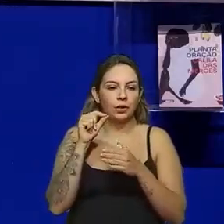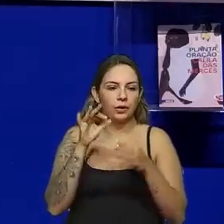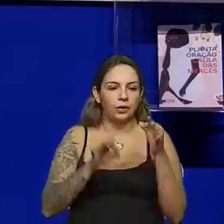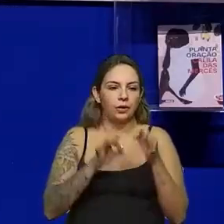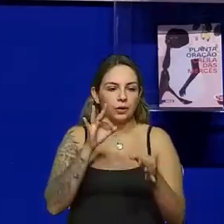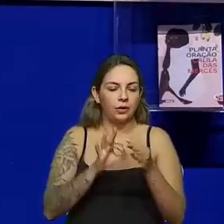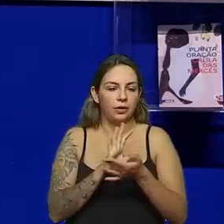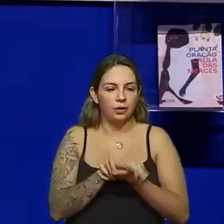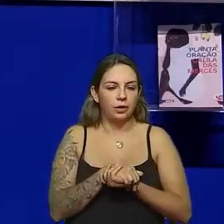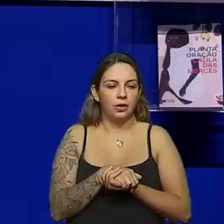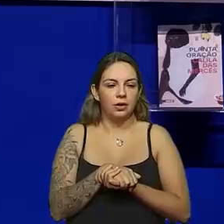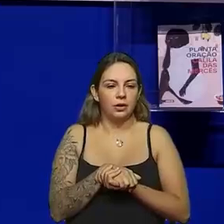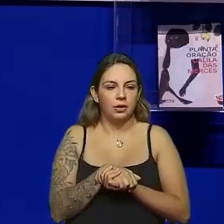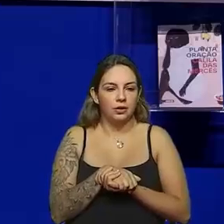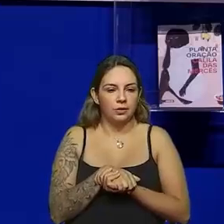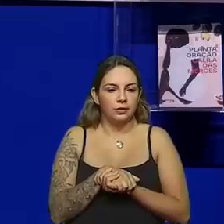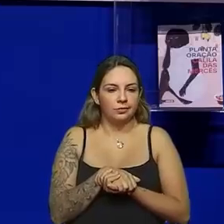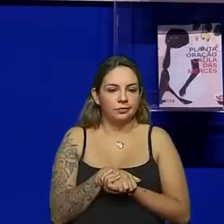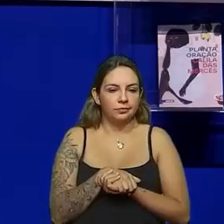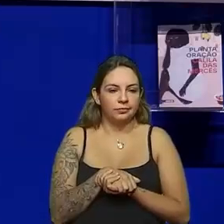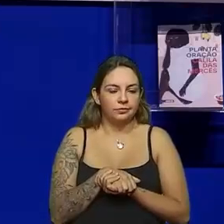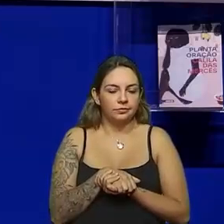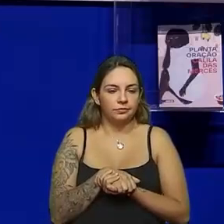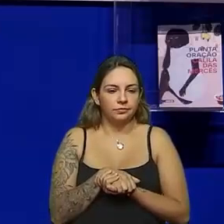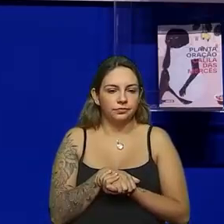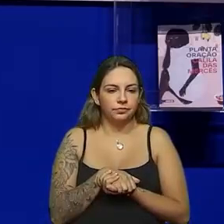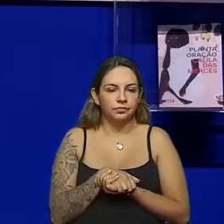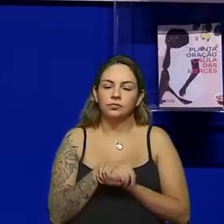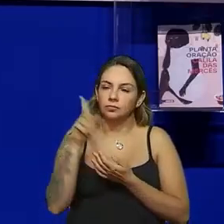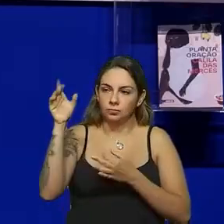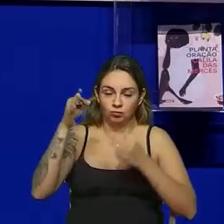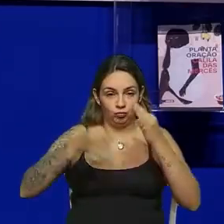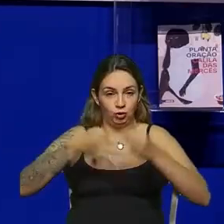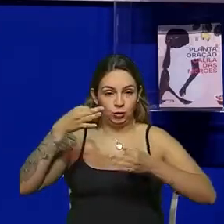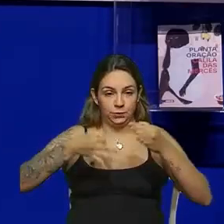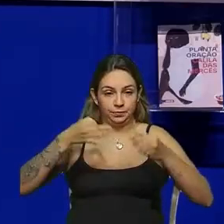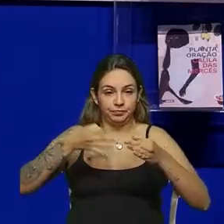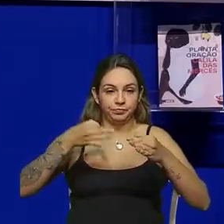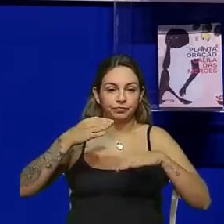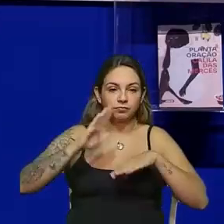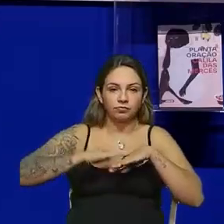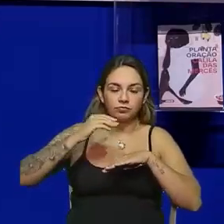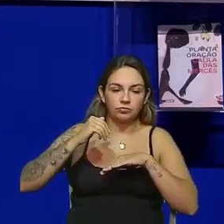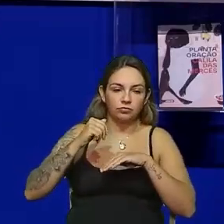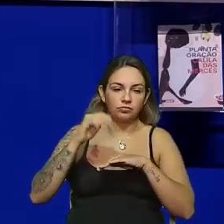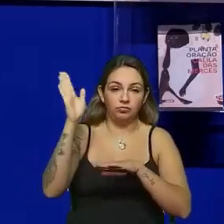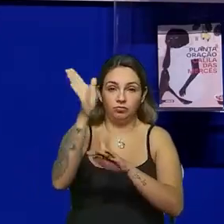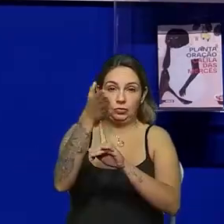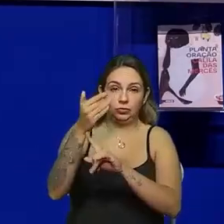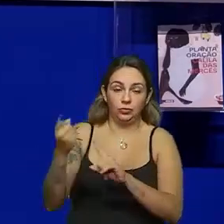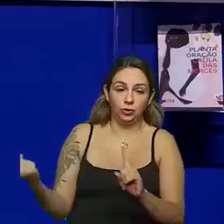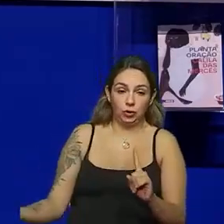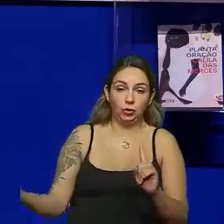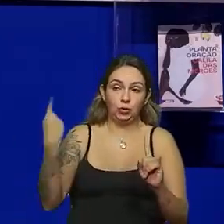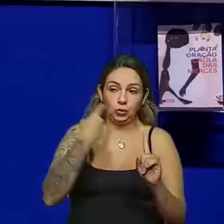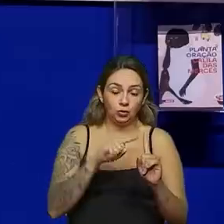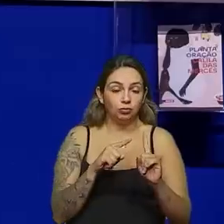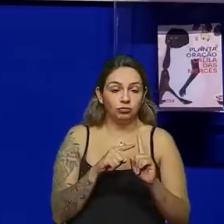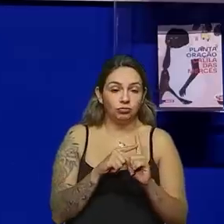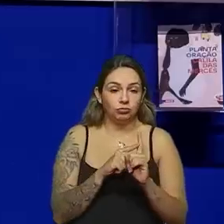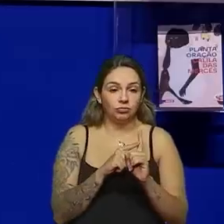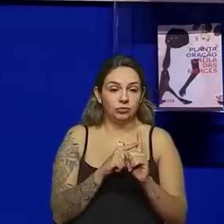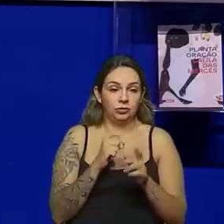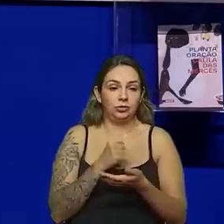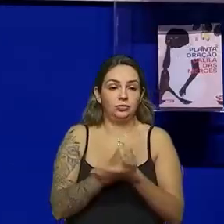Tribunal Federal. Porque o Supremo Tribunal Federal, quando se levanta uma bandeira contra o Supremo Tribunal Federal,